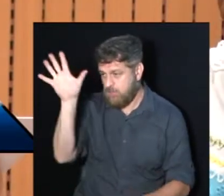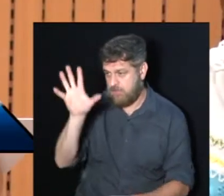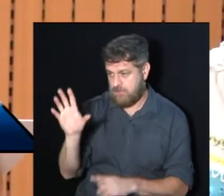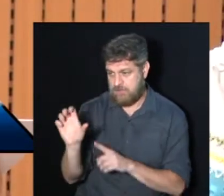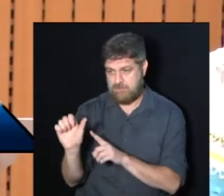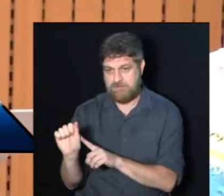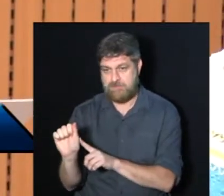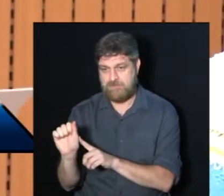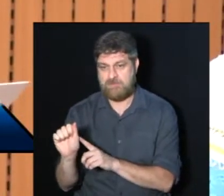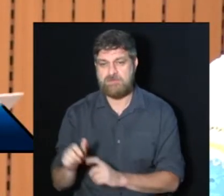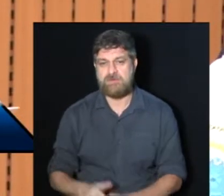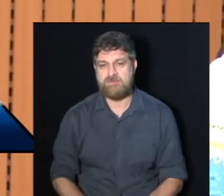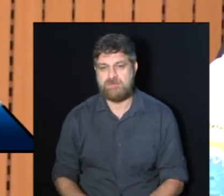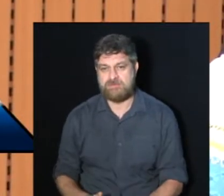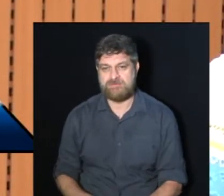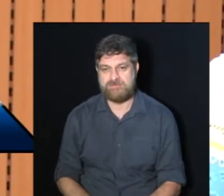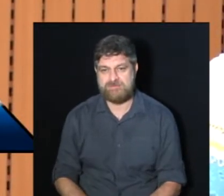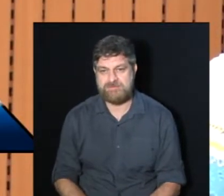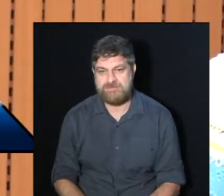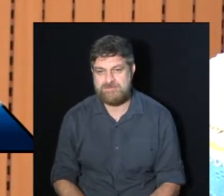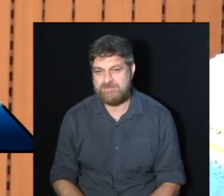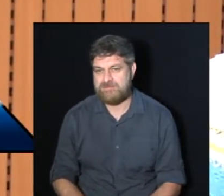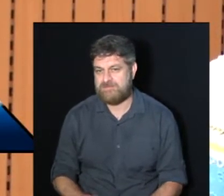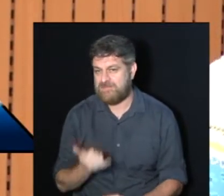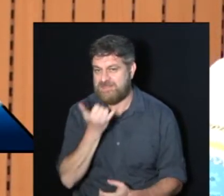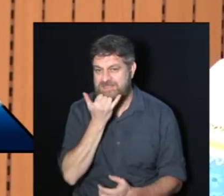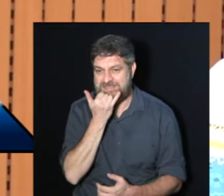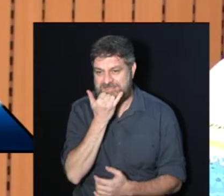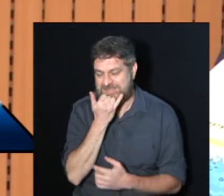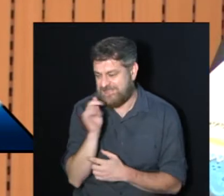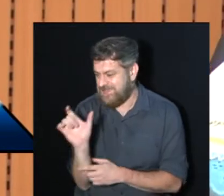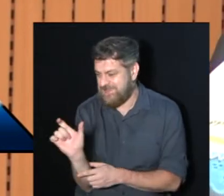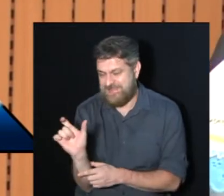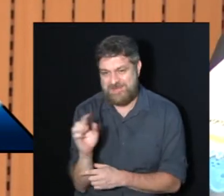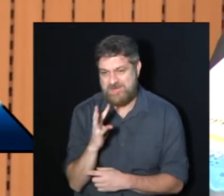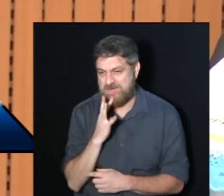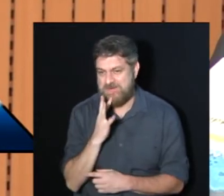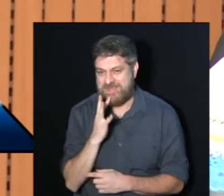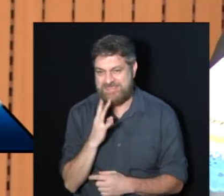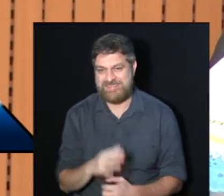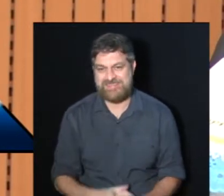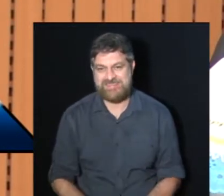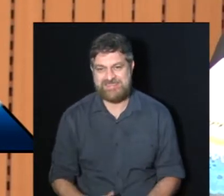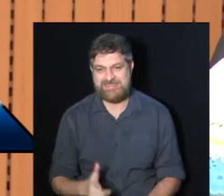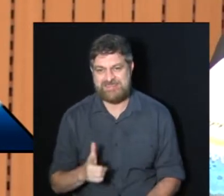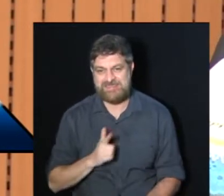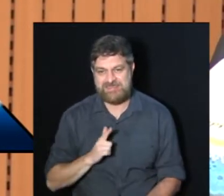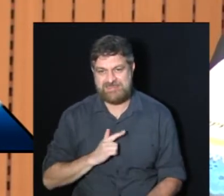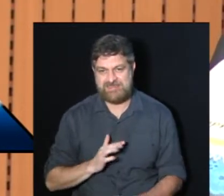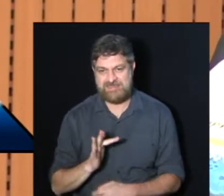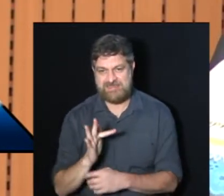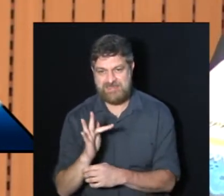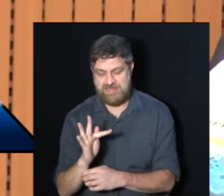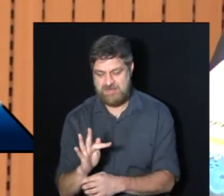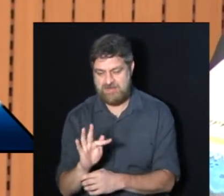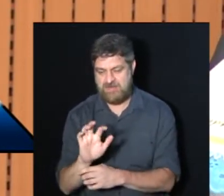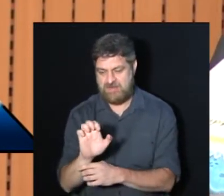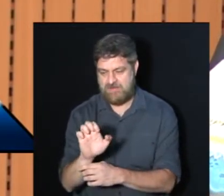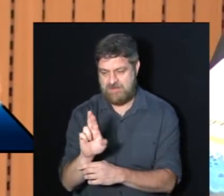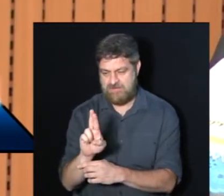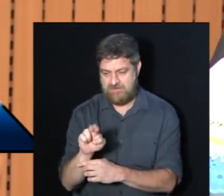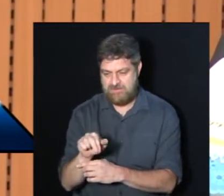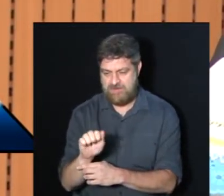Angalo Meia, Casa Arco-Íris, desculpa, gente. E a Fernanda